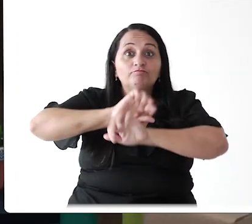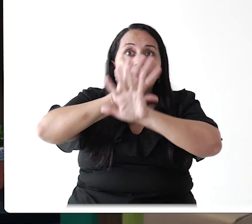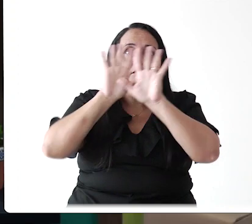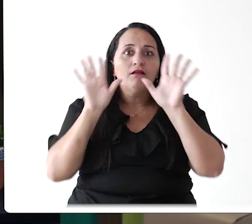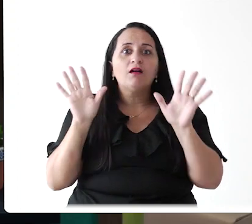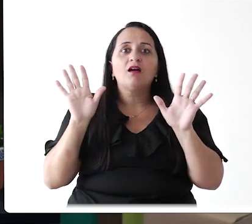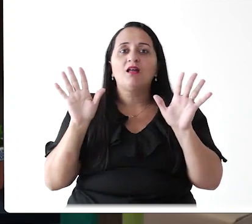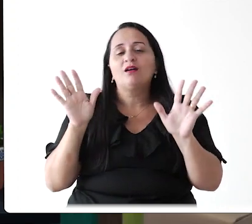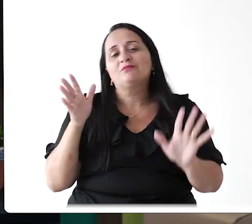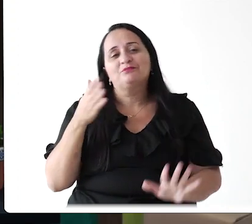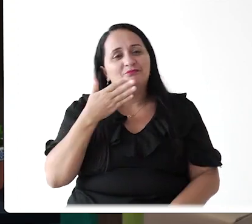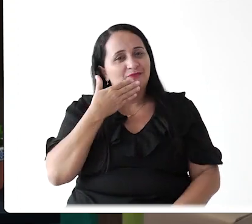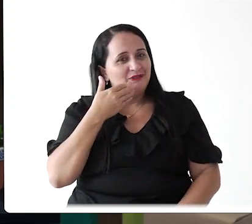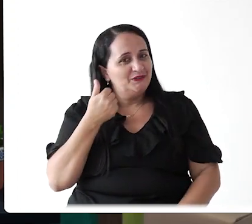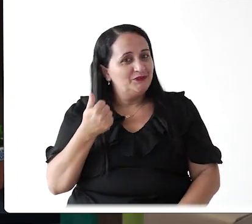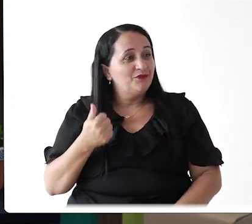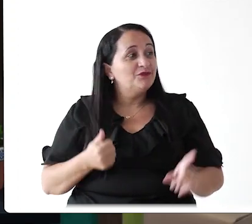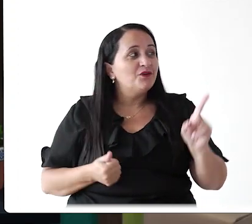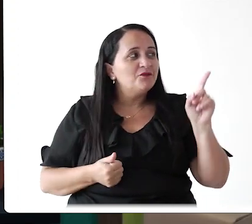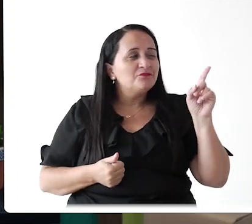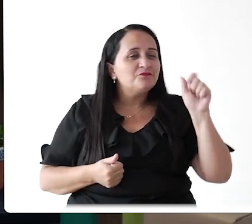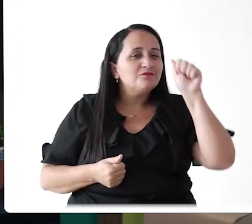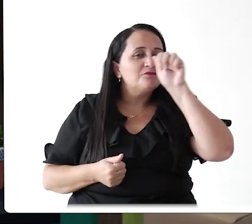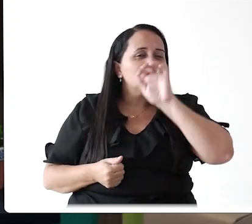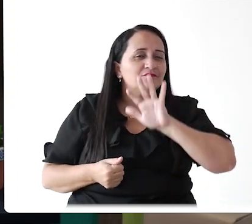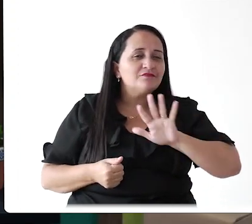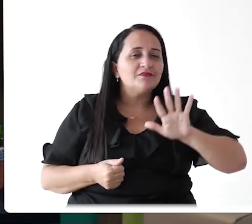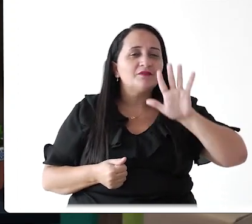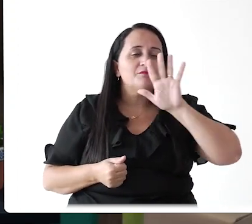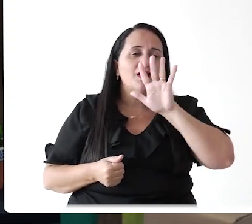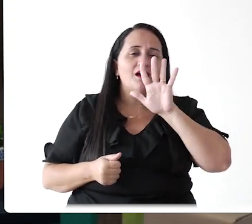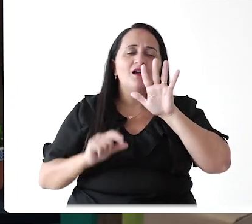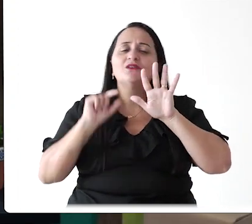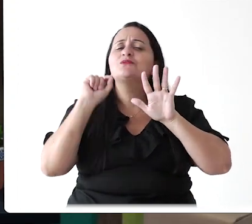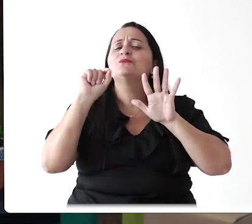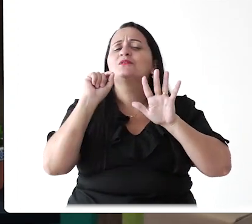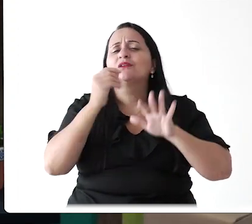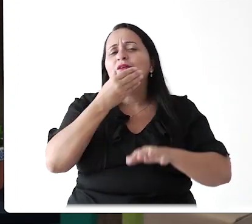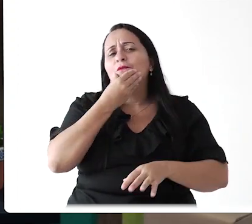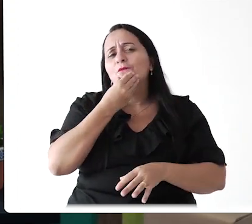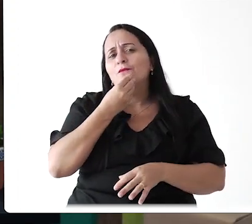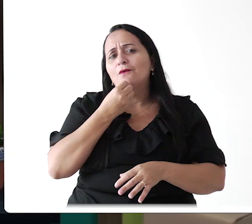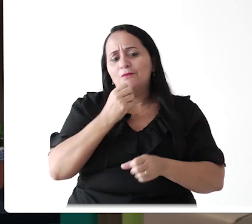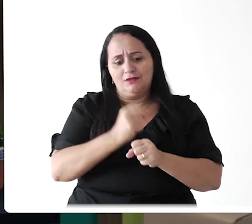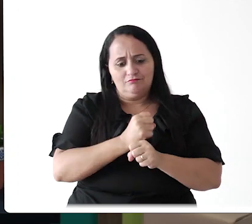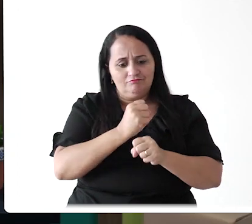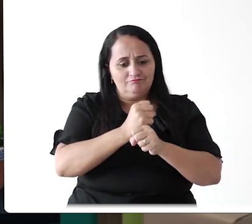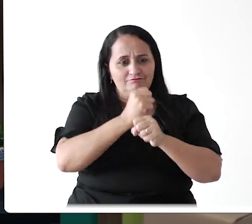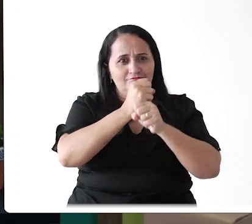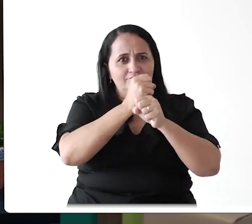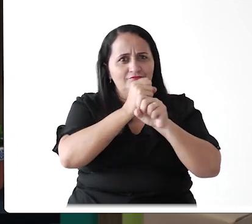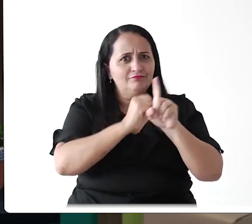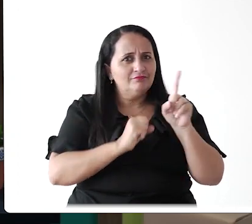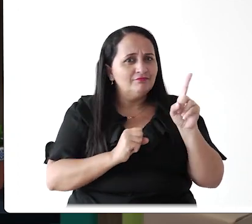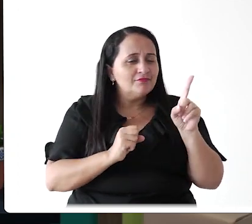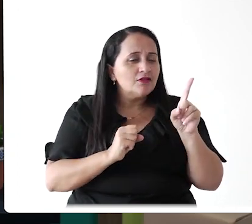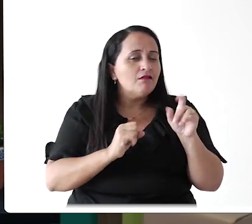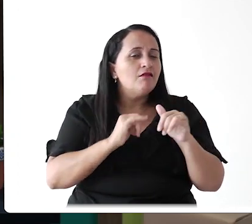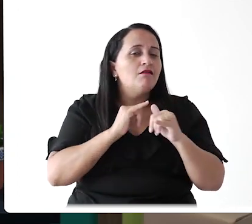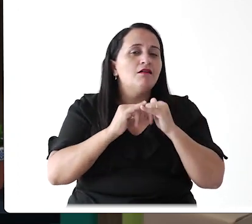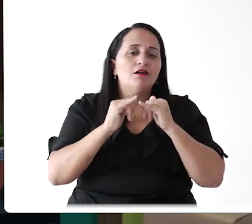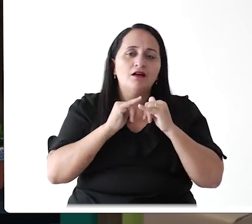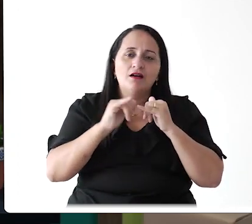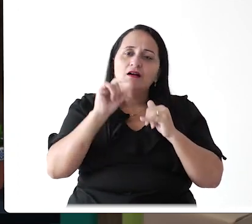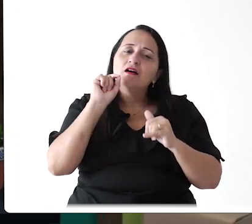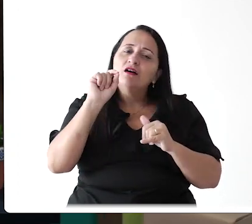imagem do construtor, é justamente necessária na construção de um texto. Por quê? A